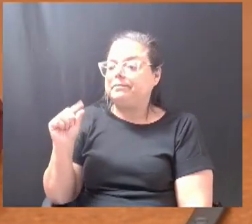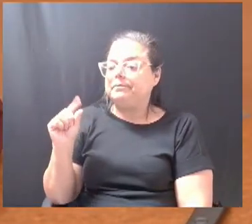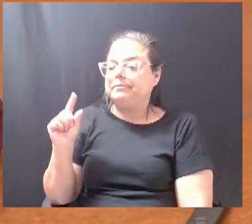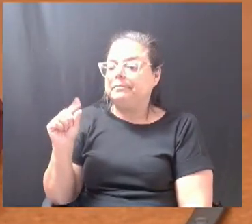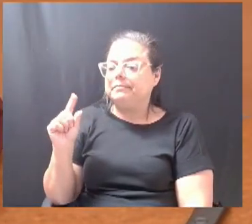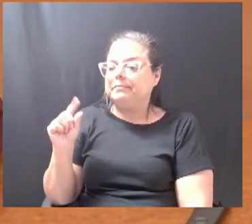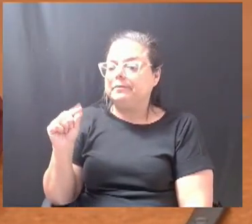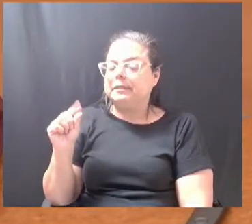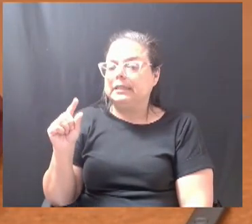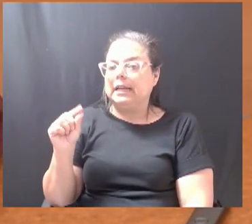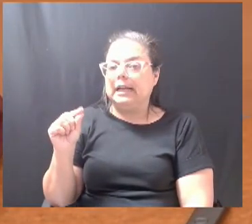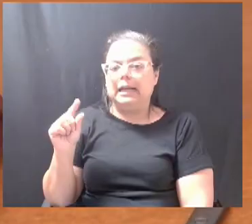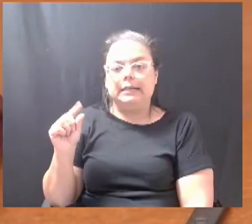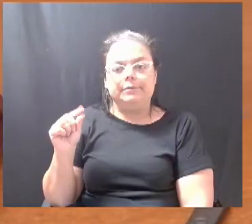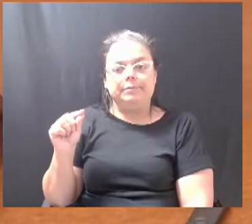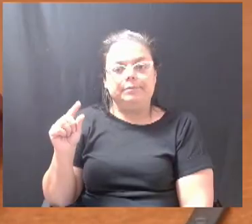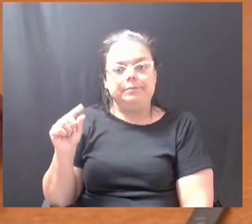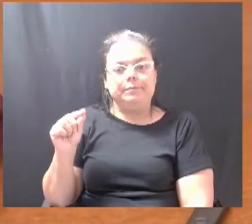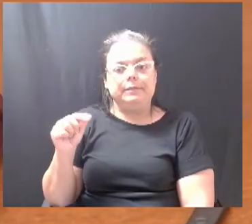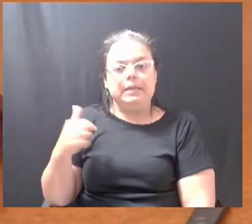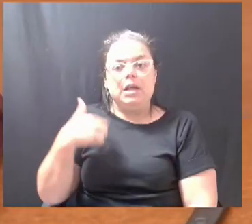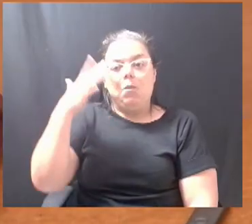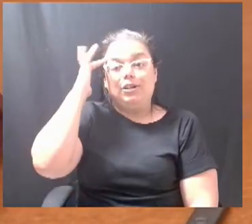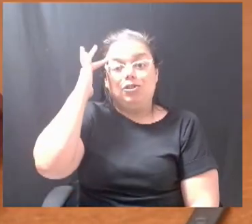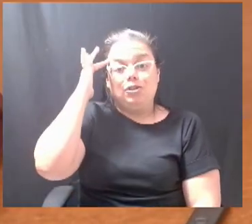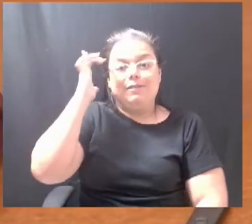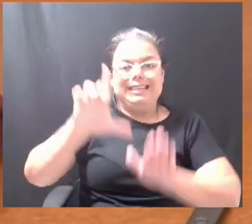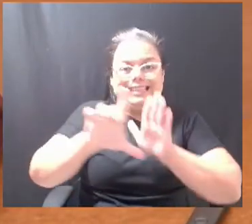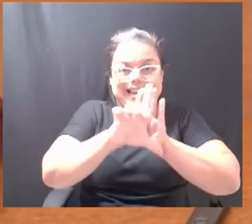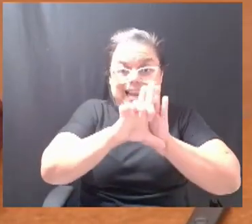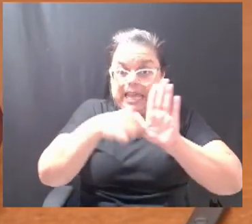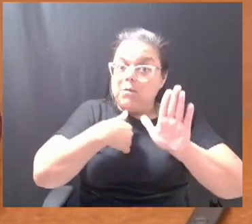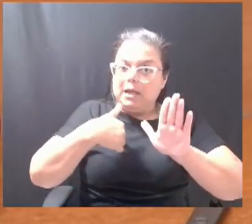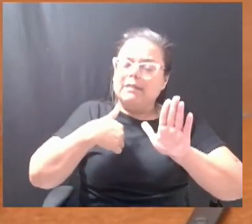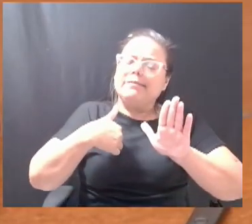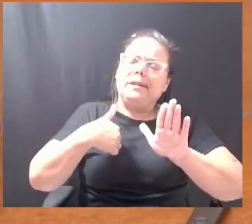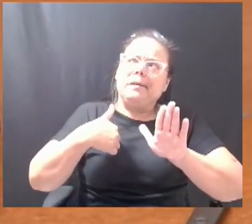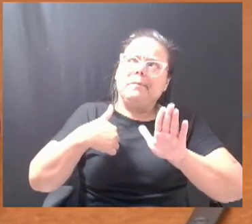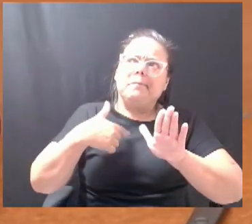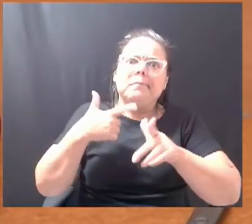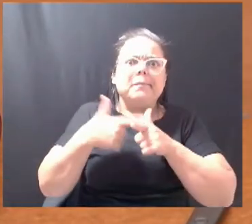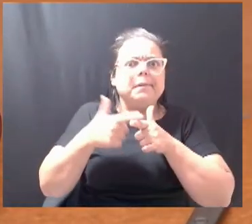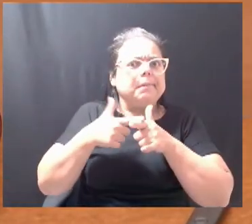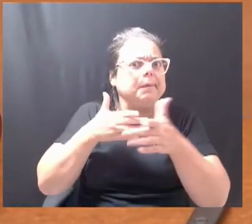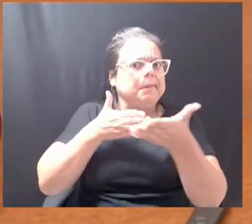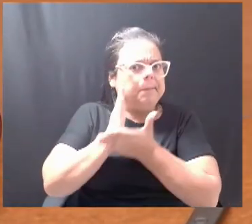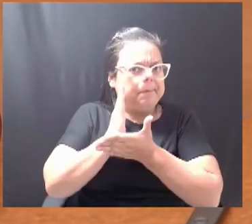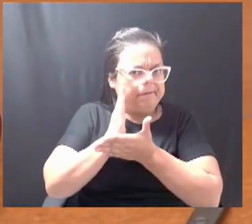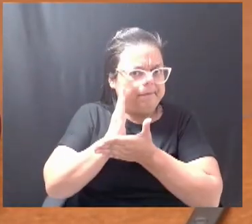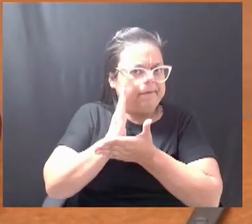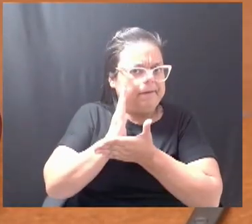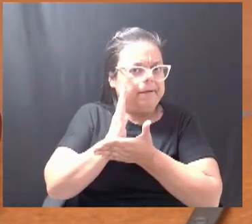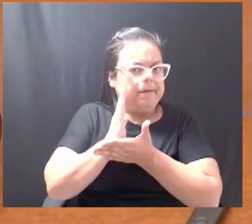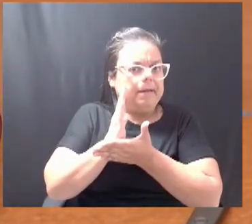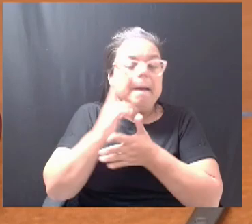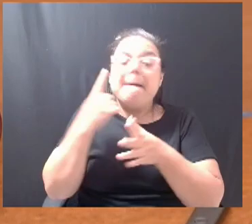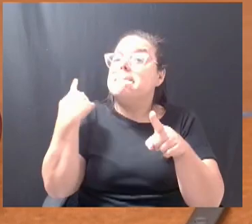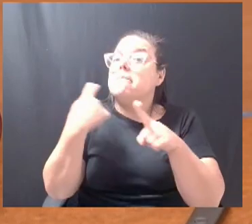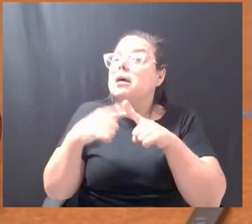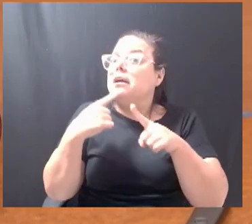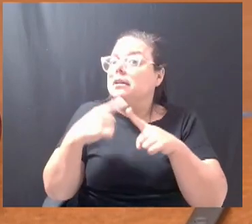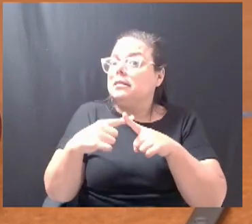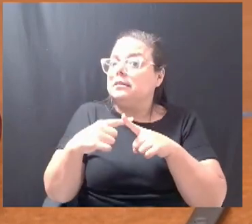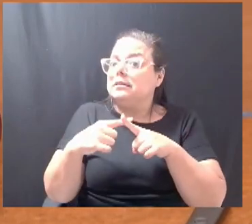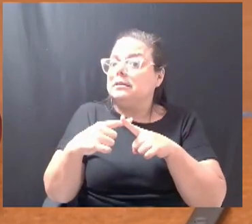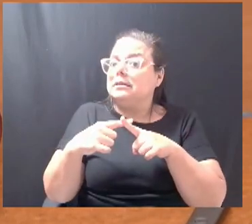eu achava que essa lei eu ia ter problema de aprovar ela, né? Eu ia ter problema porque a educação... Porque ela demanda,